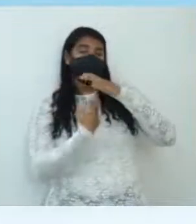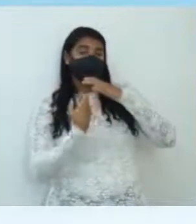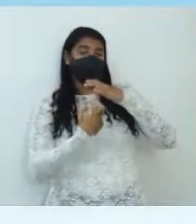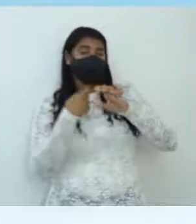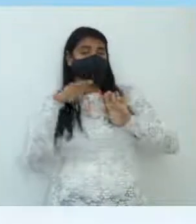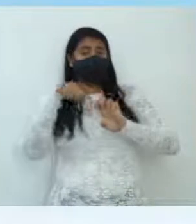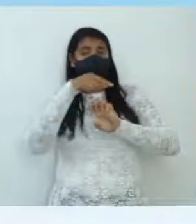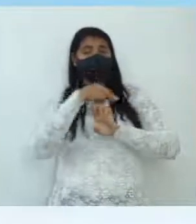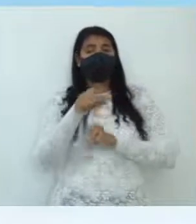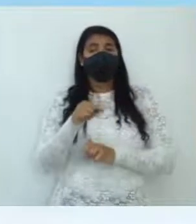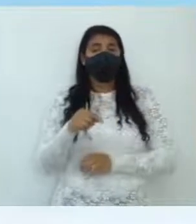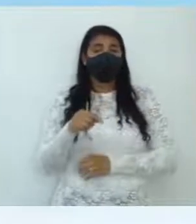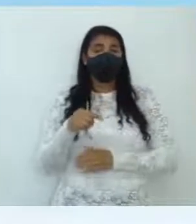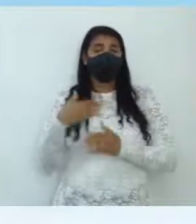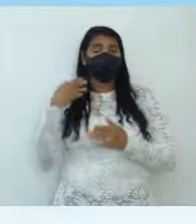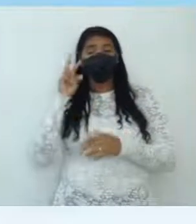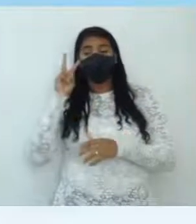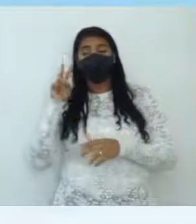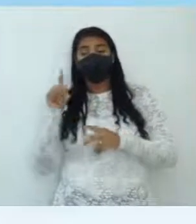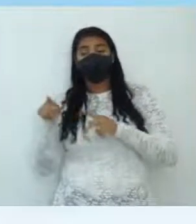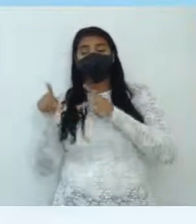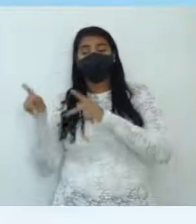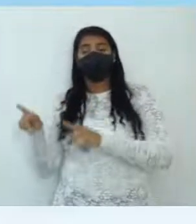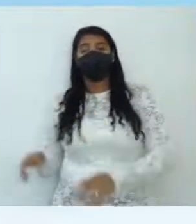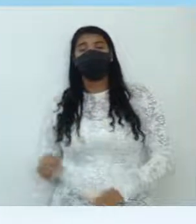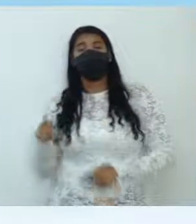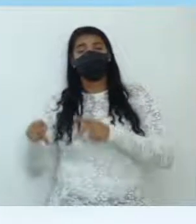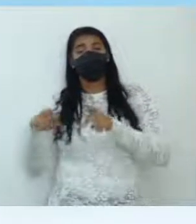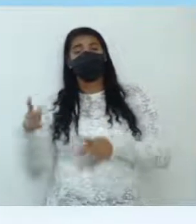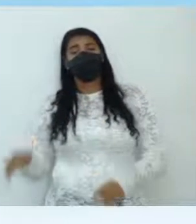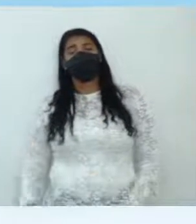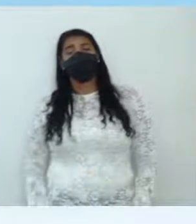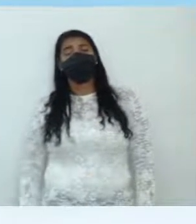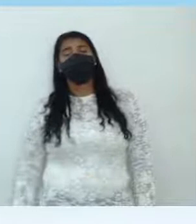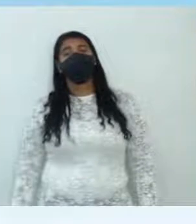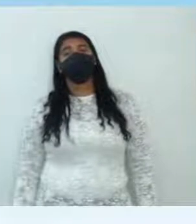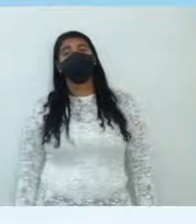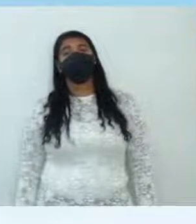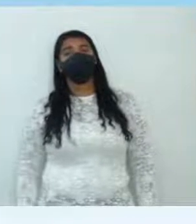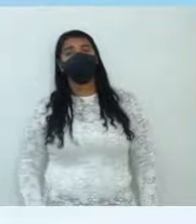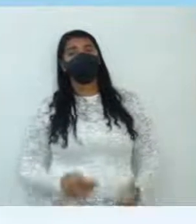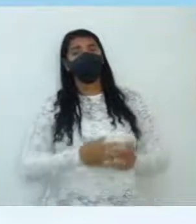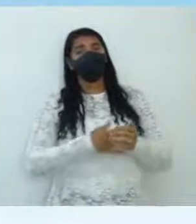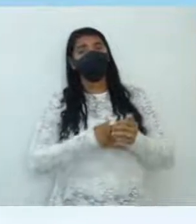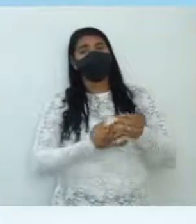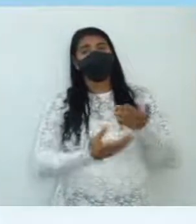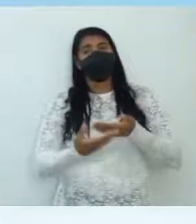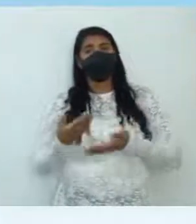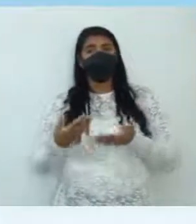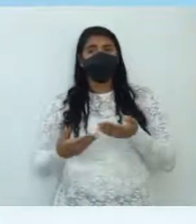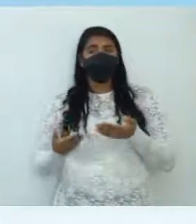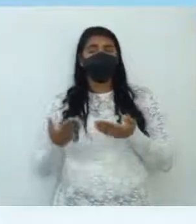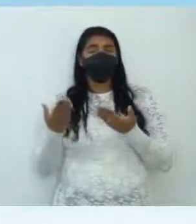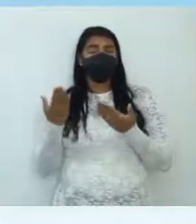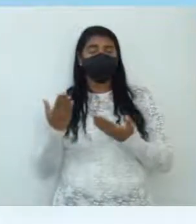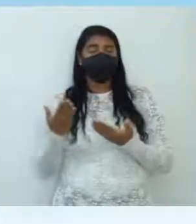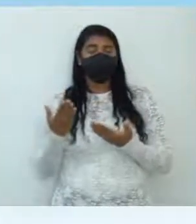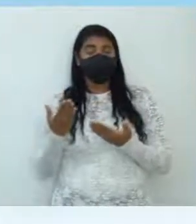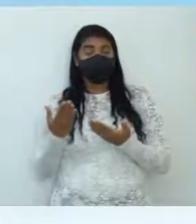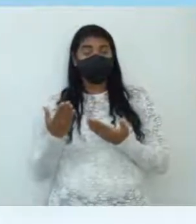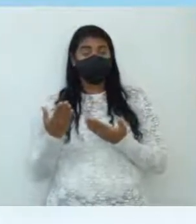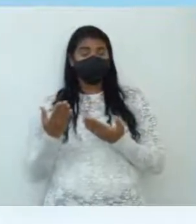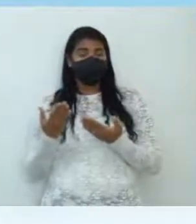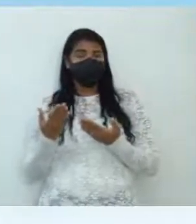olhos da grande parte da população. E aí, entretanto, vai ser imprescindível que